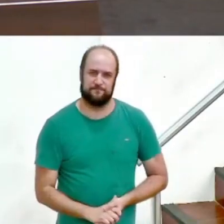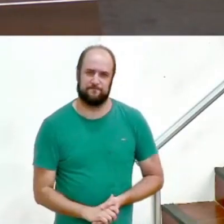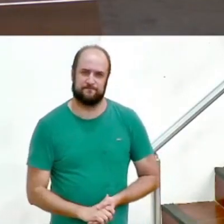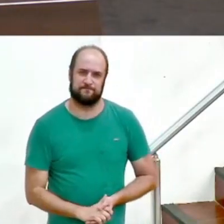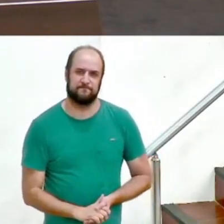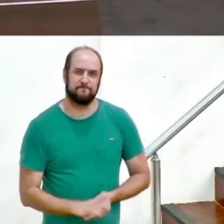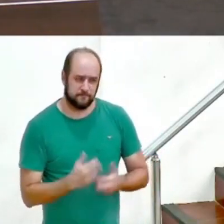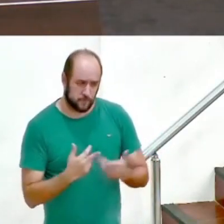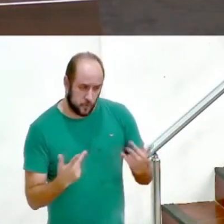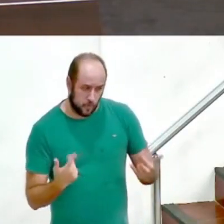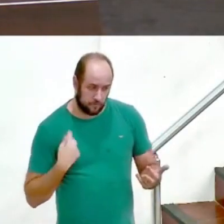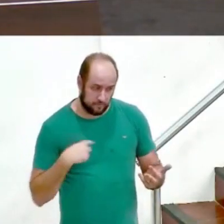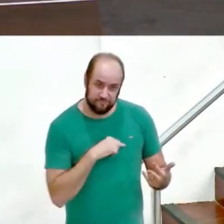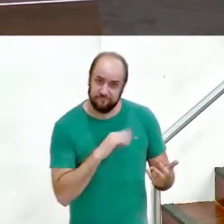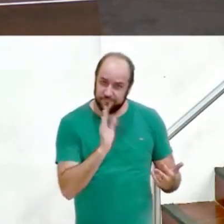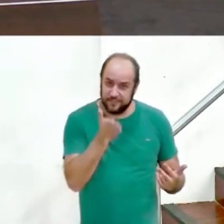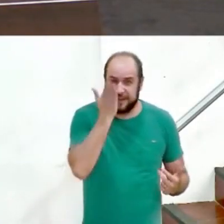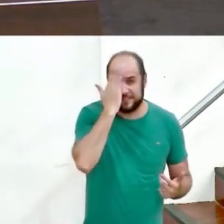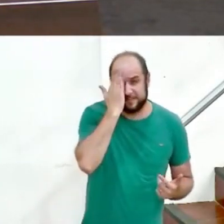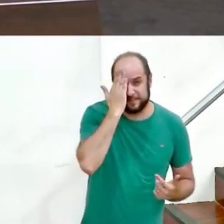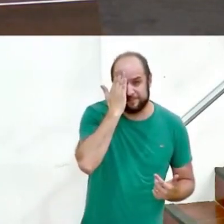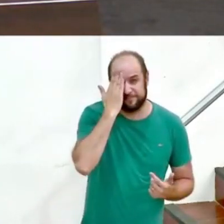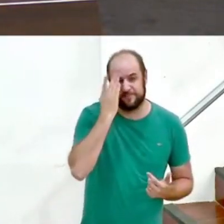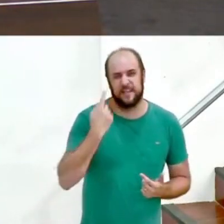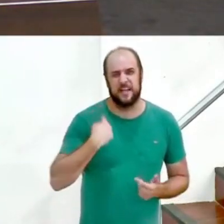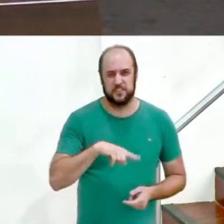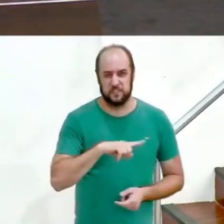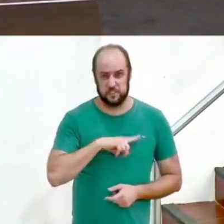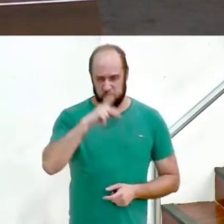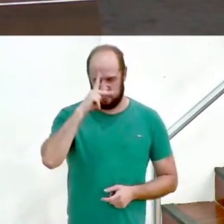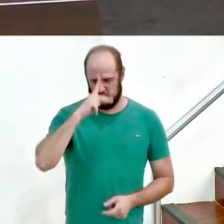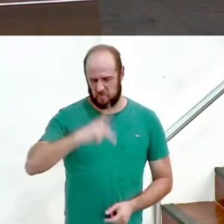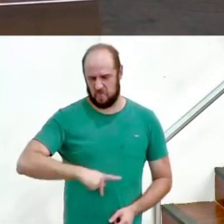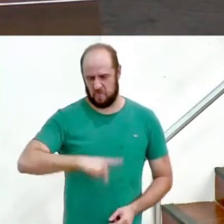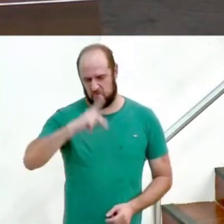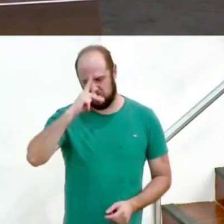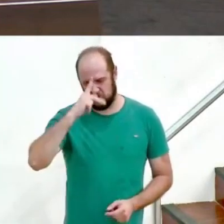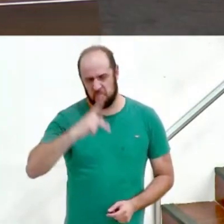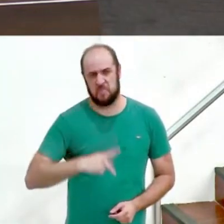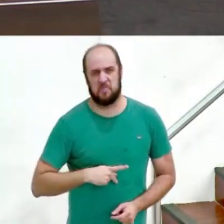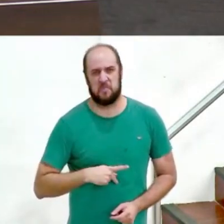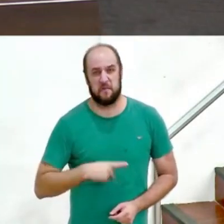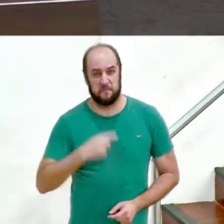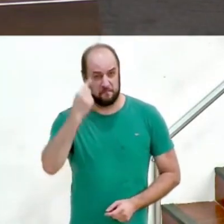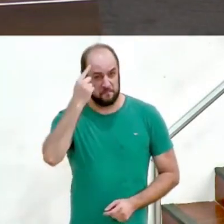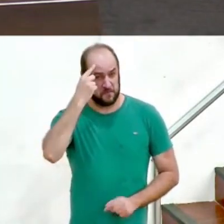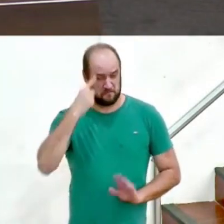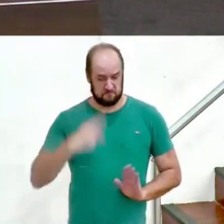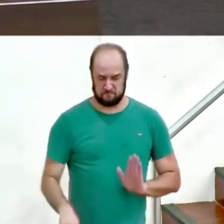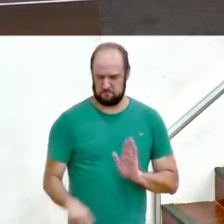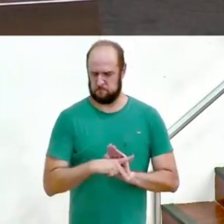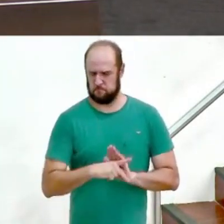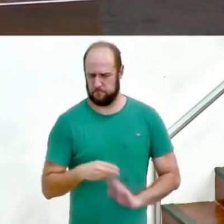aquilo que nós sabemos. Somos egoístas. Pensamos em nós mesmos.